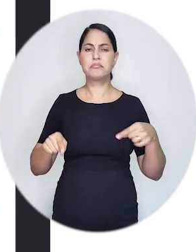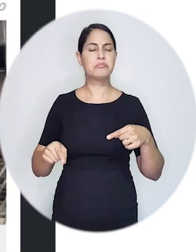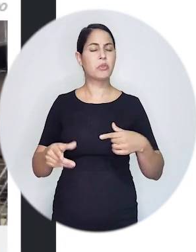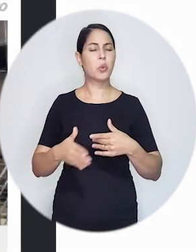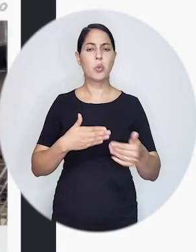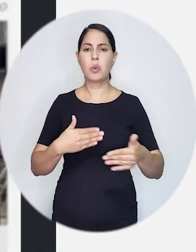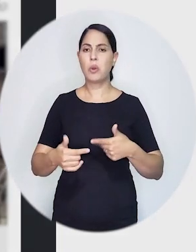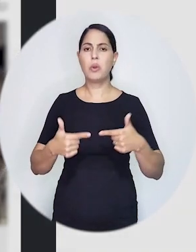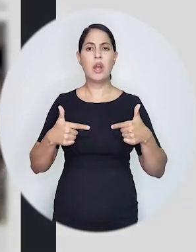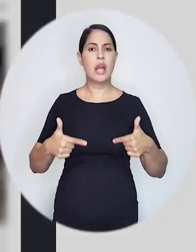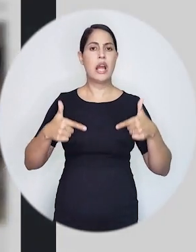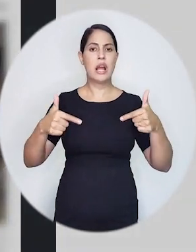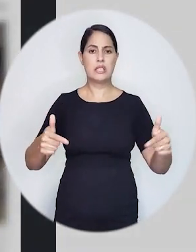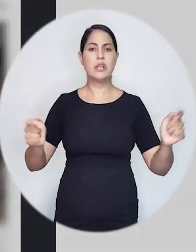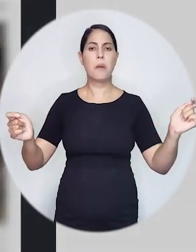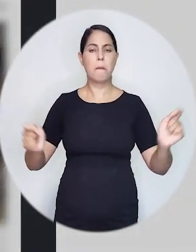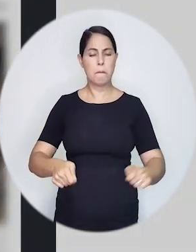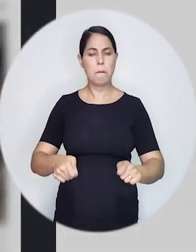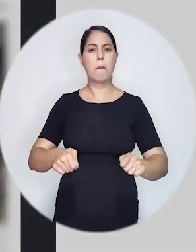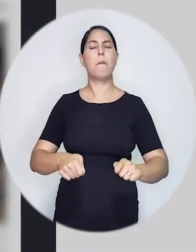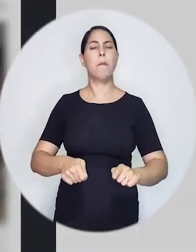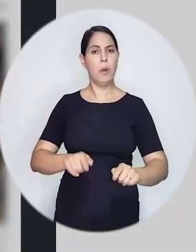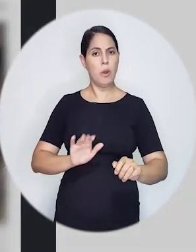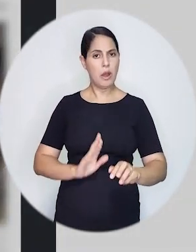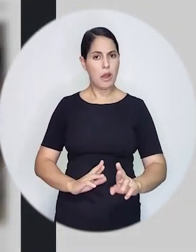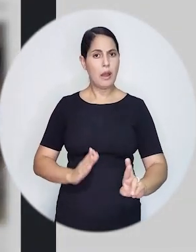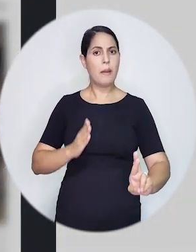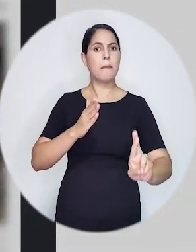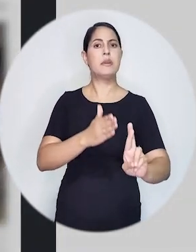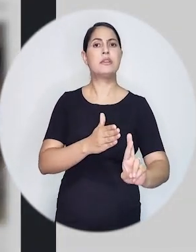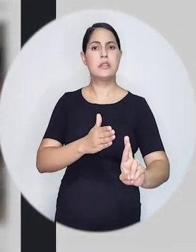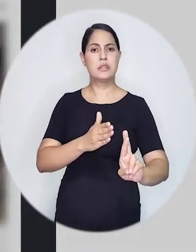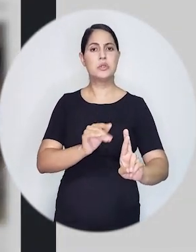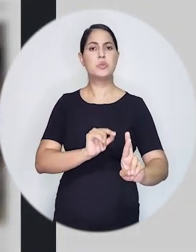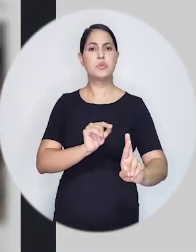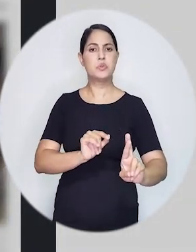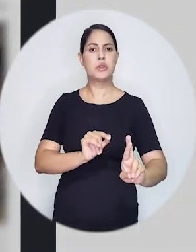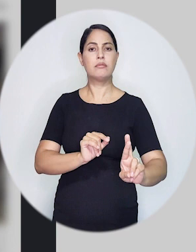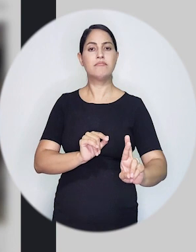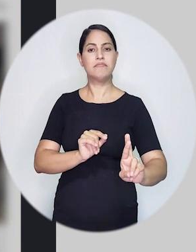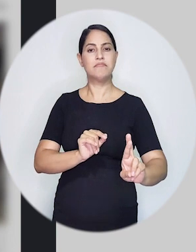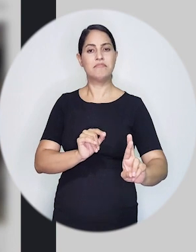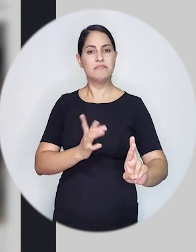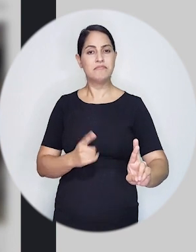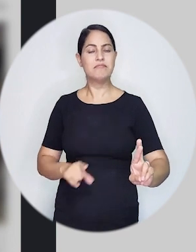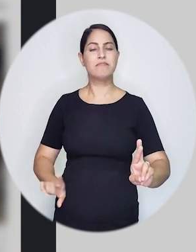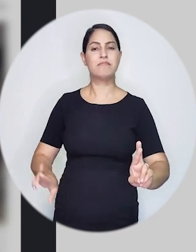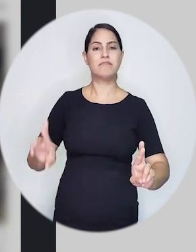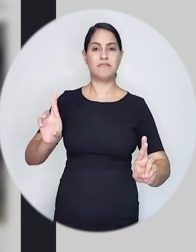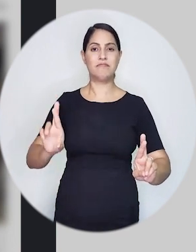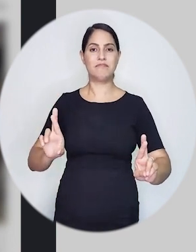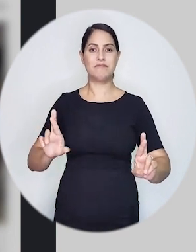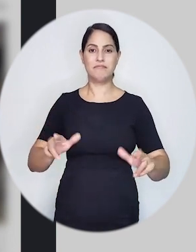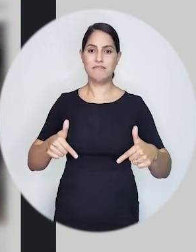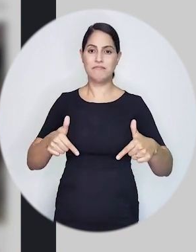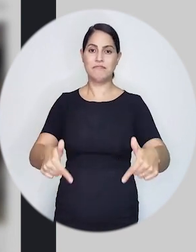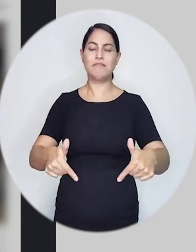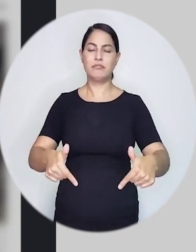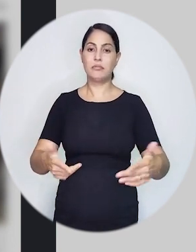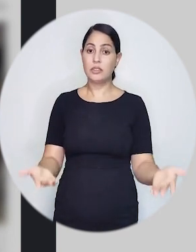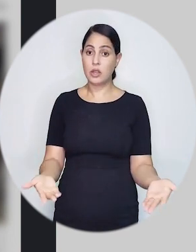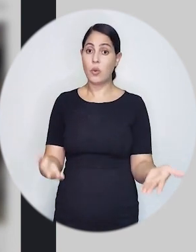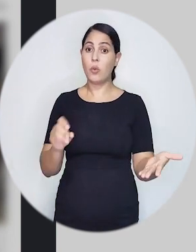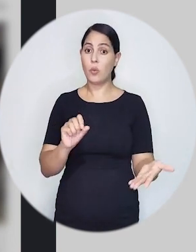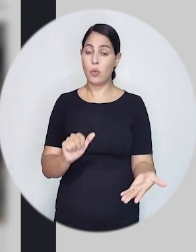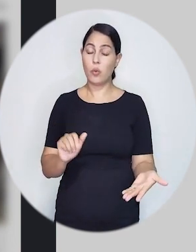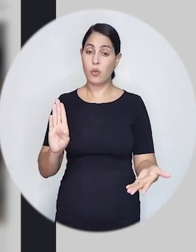aspas, qualquer iniciativa que tenha a pretensão de ser representativa traz consigo a premissa de estar sempre ao lado de seu representado. A Ordem